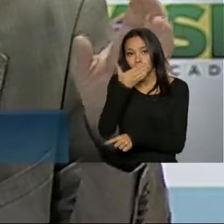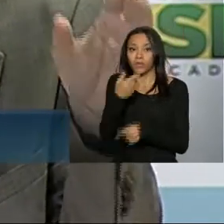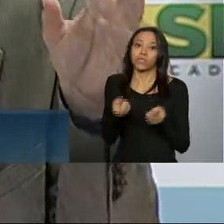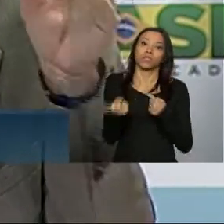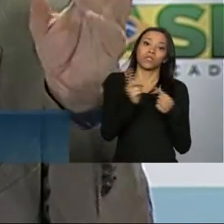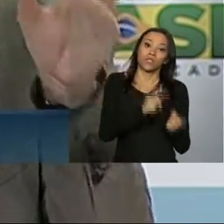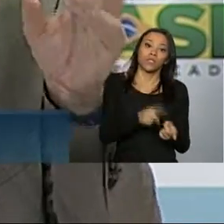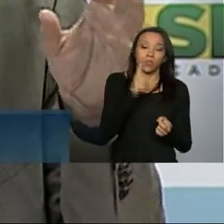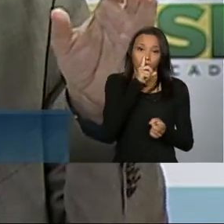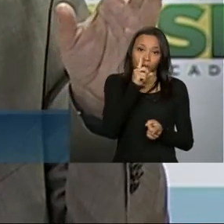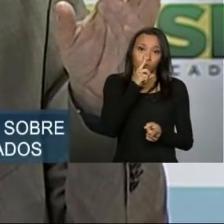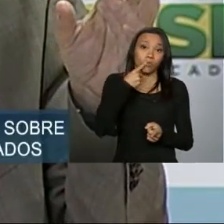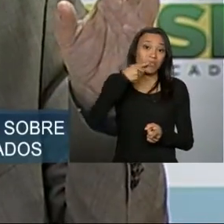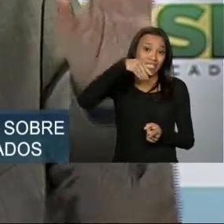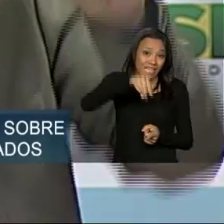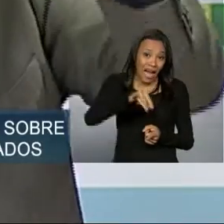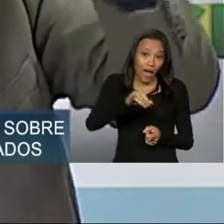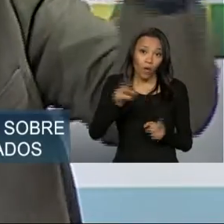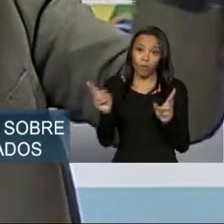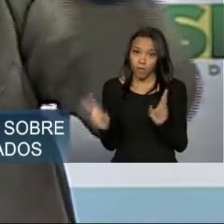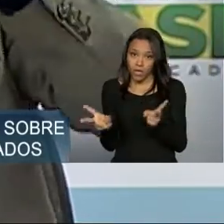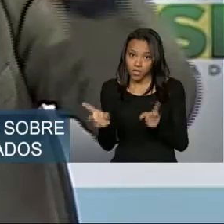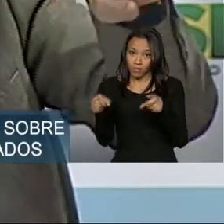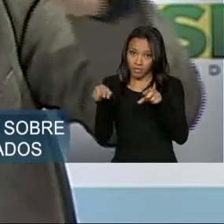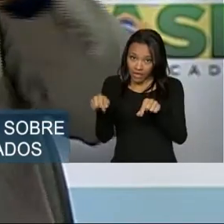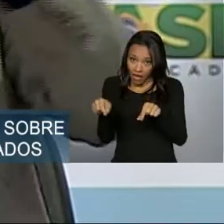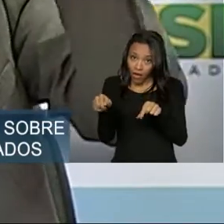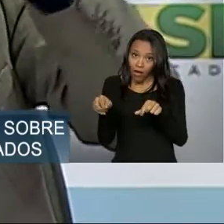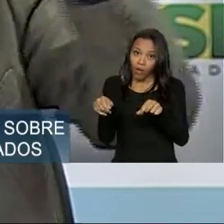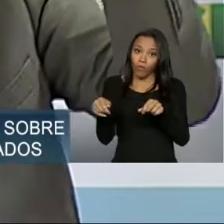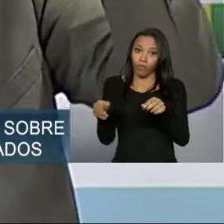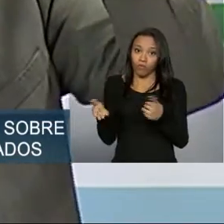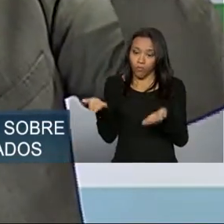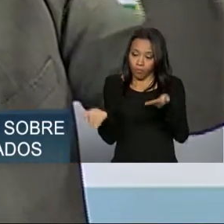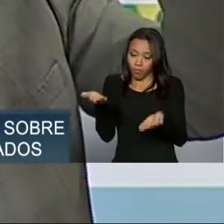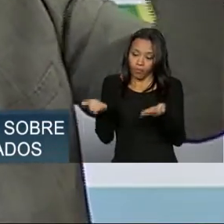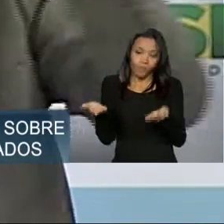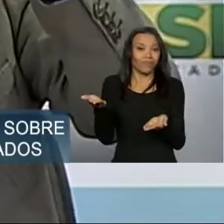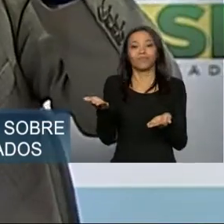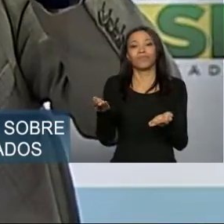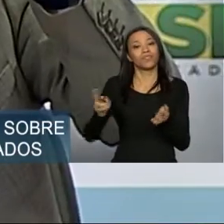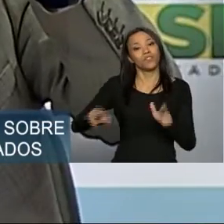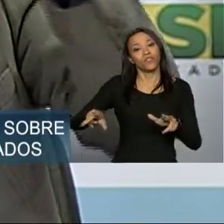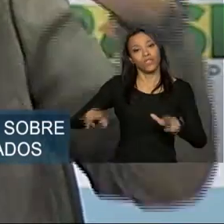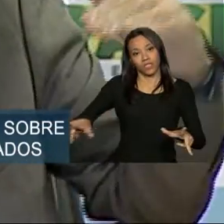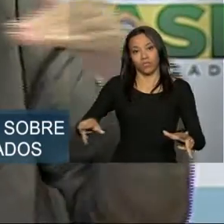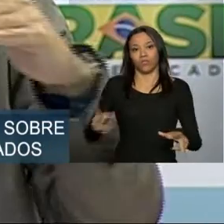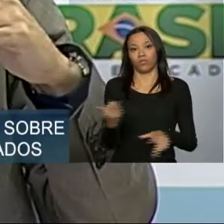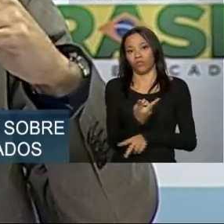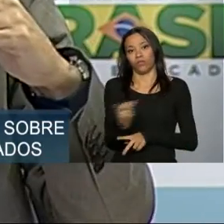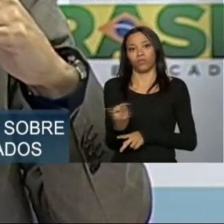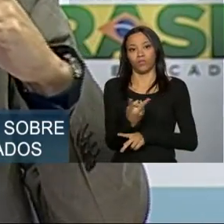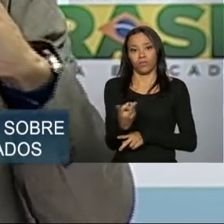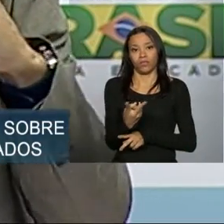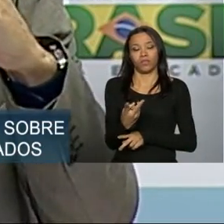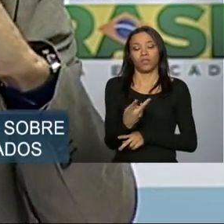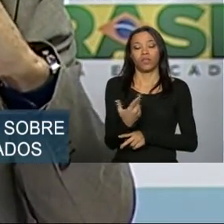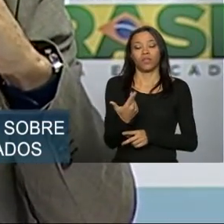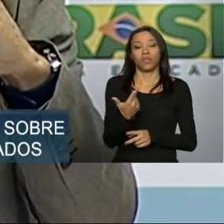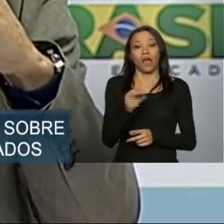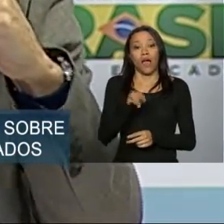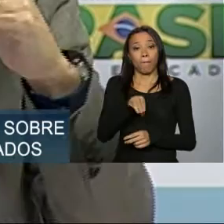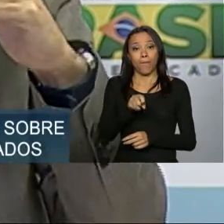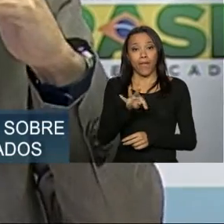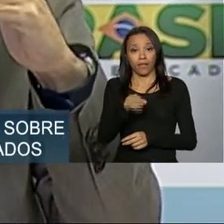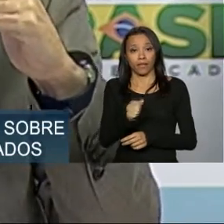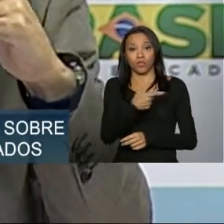salgado, eles não usam o mesmo teor de sal. Você vai olhar ali, naquele gráfico que tem, a meta de 2012 e a meta de 2014, elas são